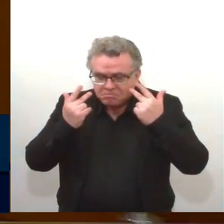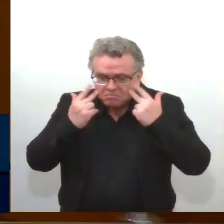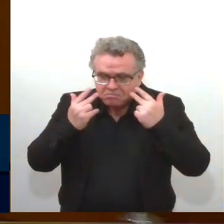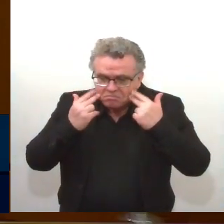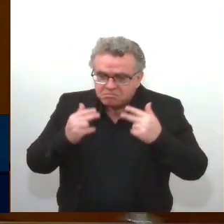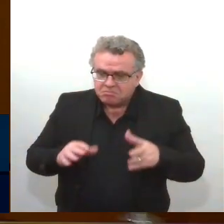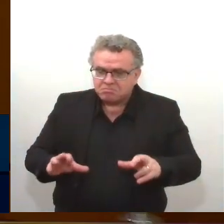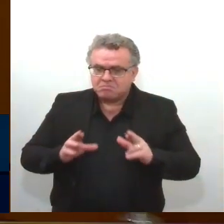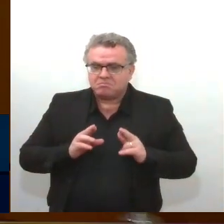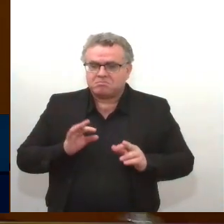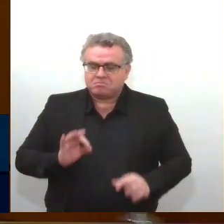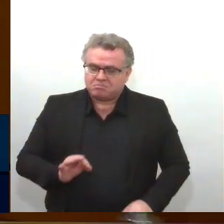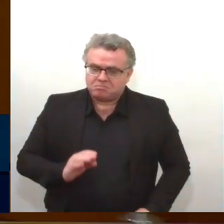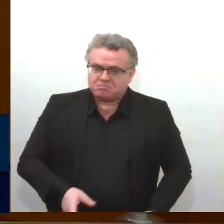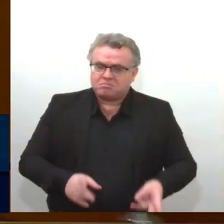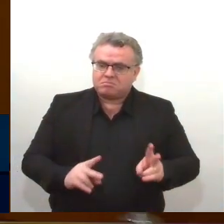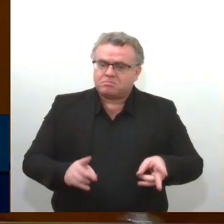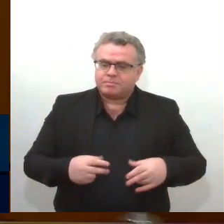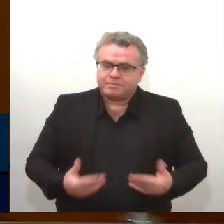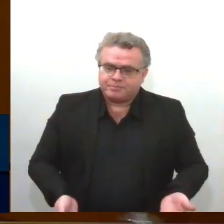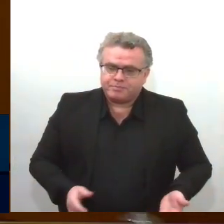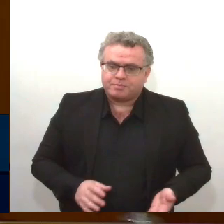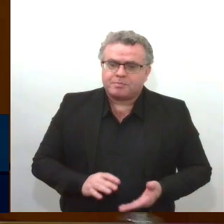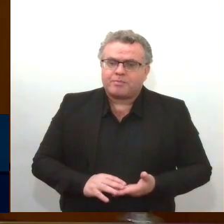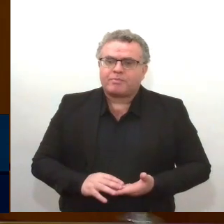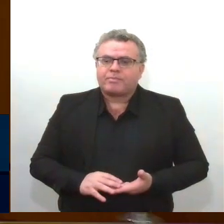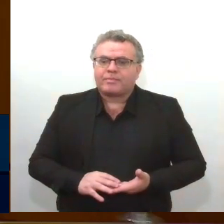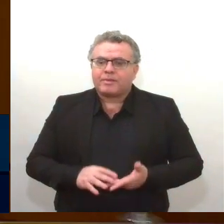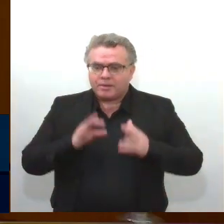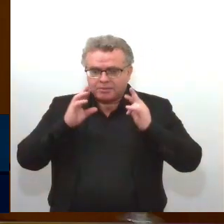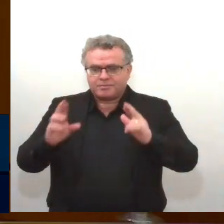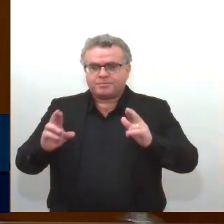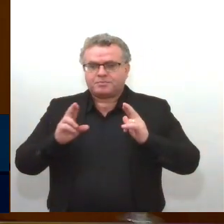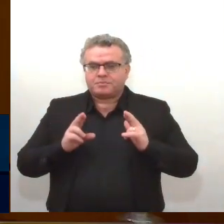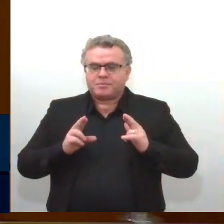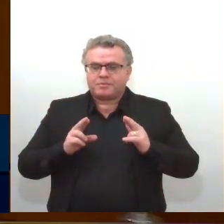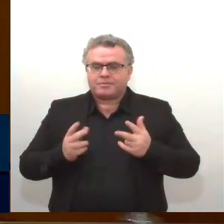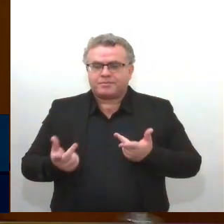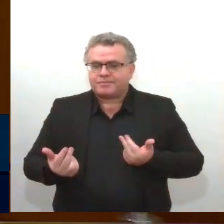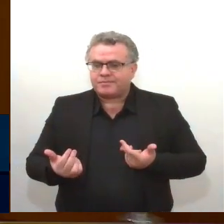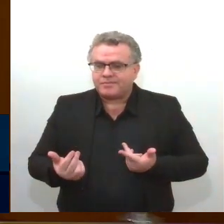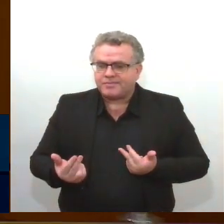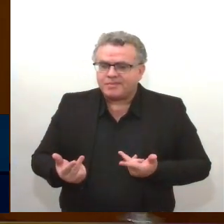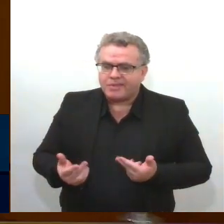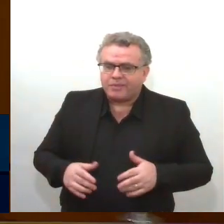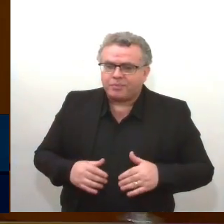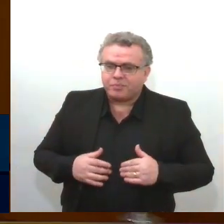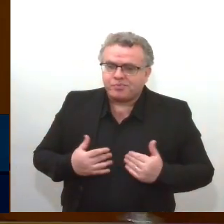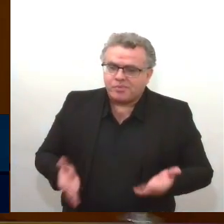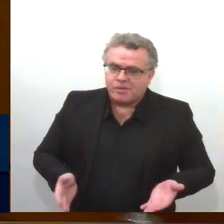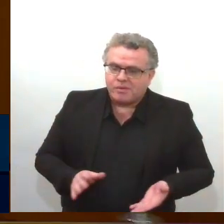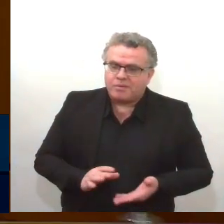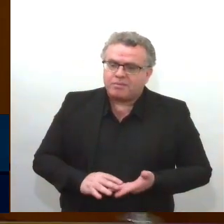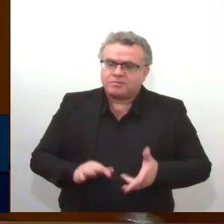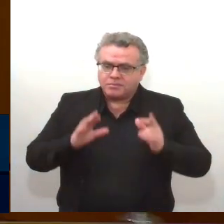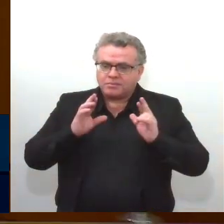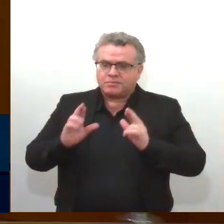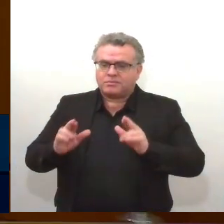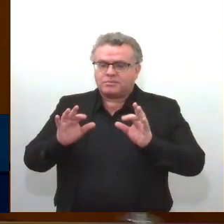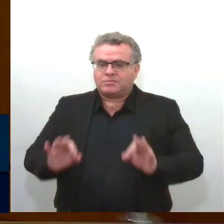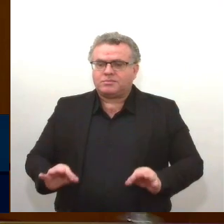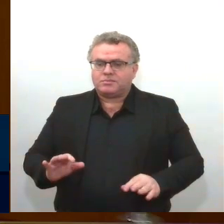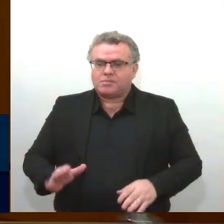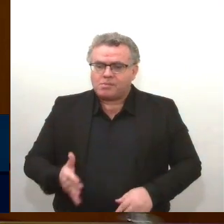nessa Tribuna Enquanto houver o respeito também teremos né aqui o nosso respeito lógico uma pessoa que nessa campanha fez